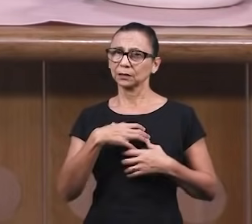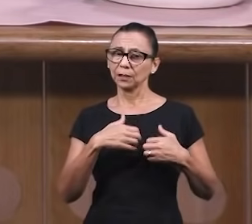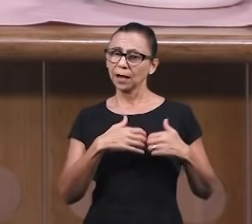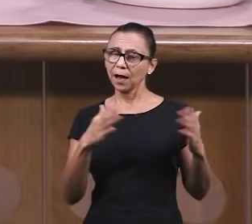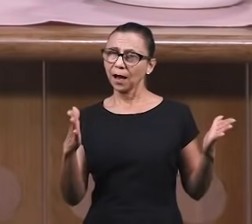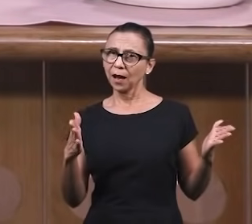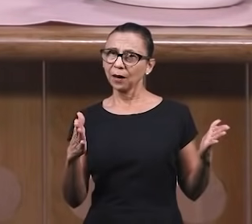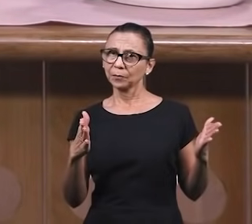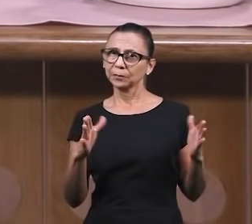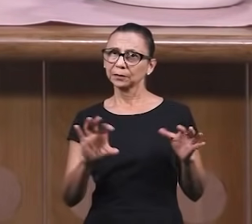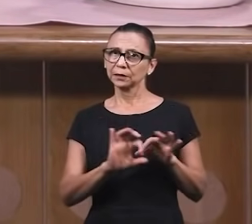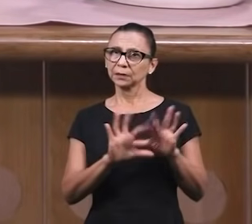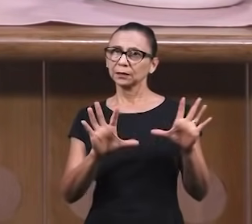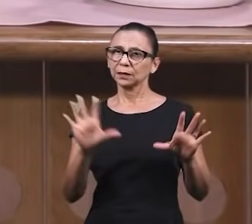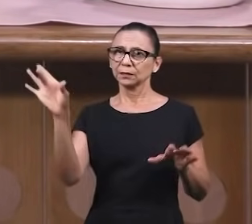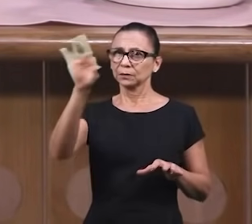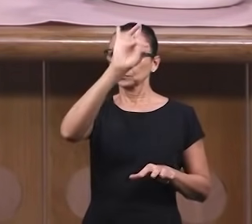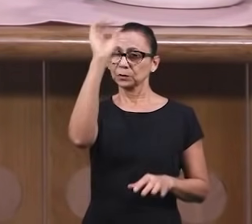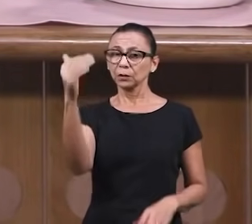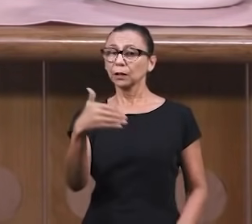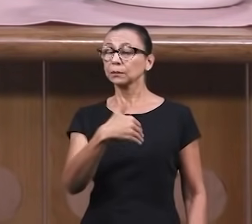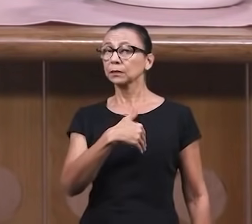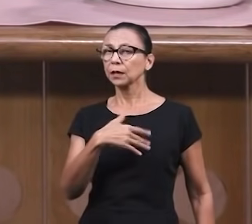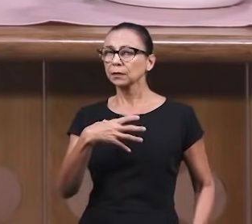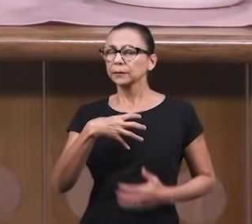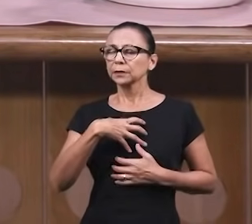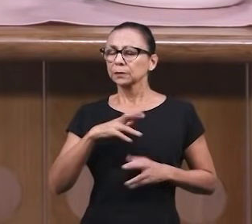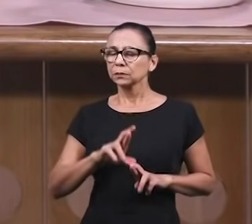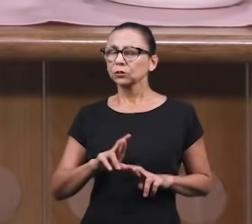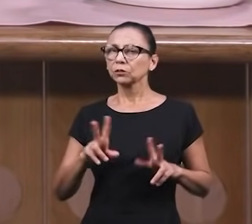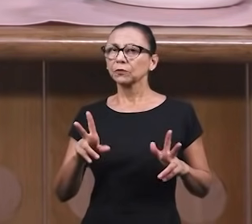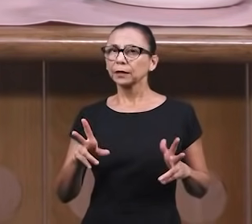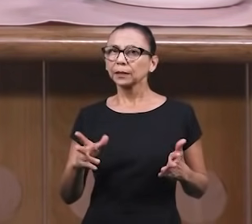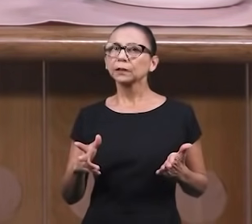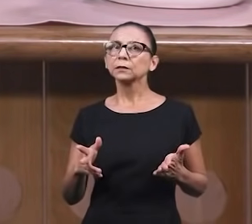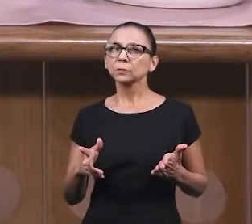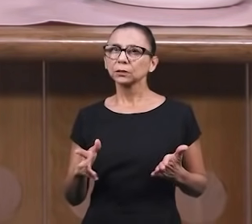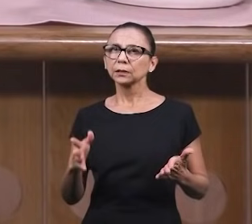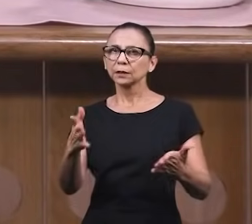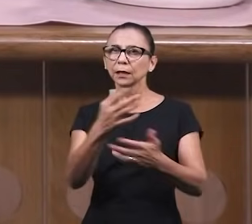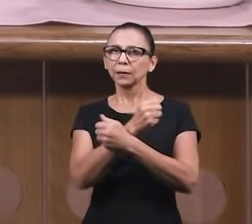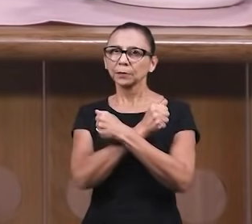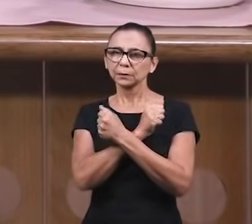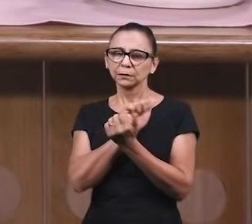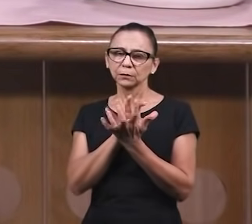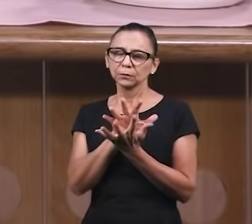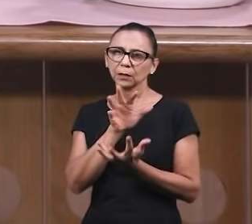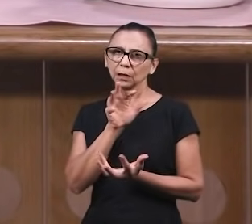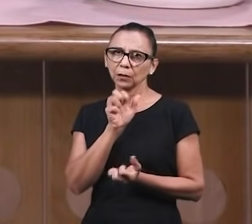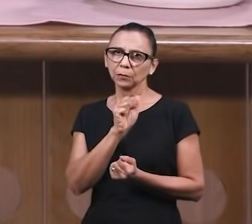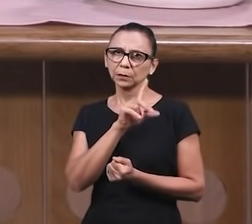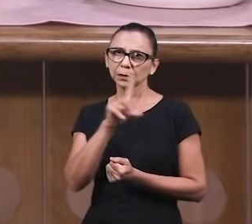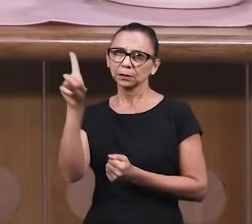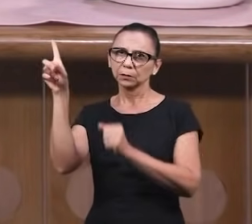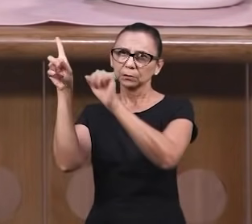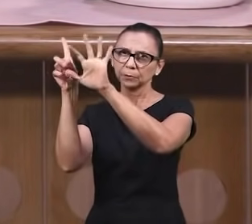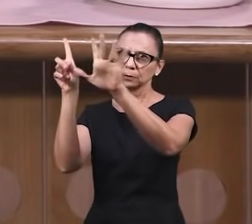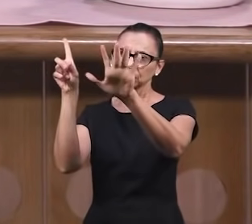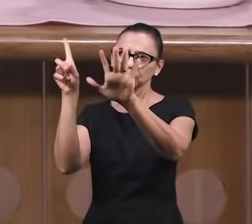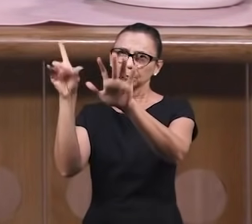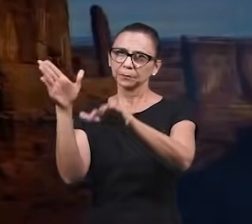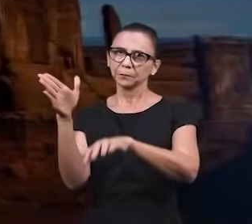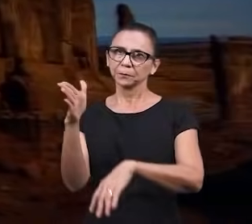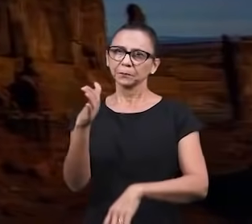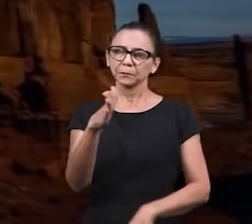algo diferente, uma coisa diferente, que só ele pode entrar no seu interior e abraçar a sua alma. Que o Senhor nos abençoe.